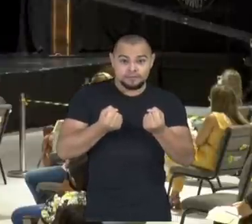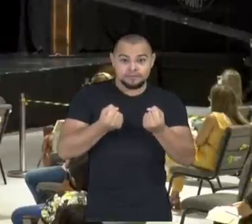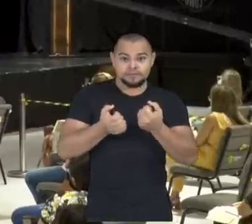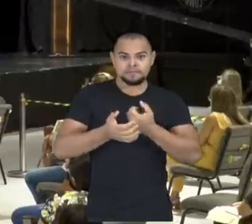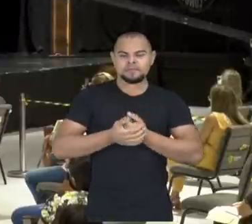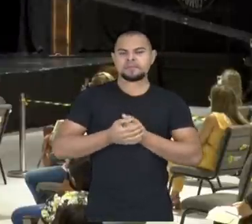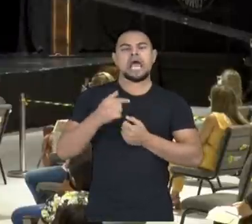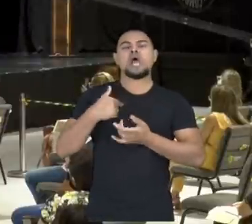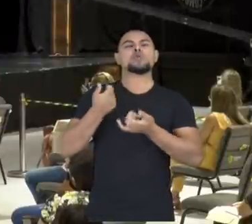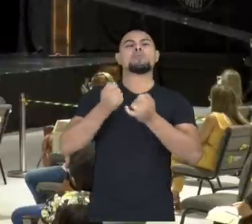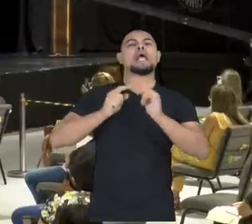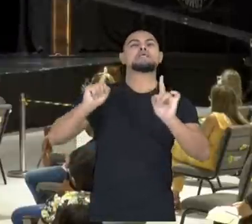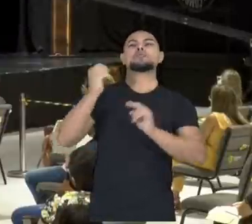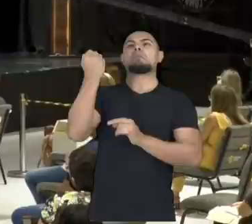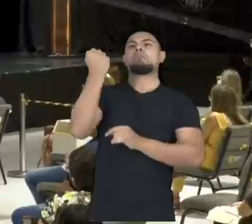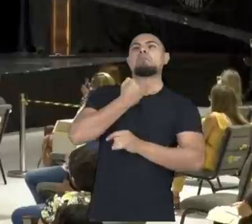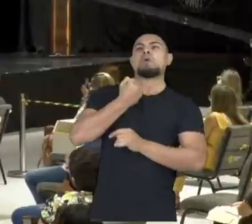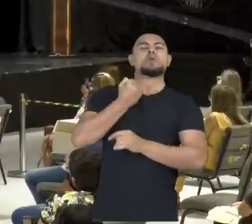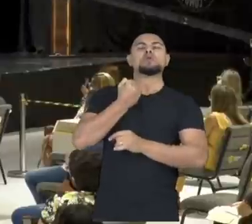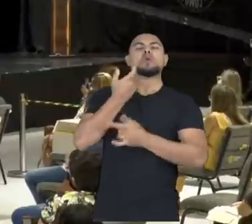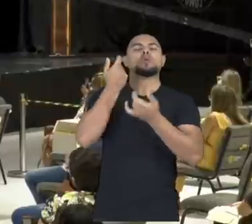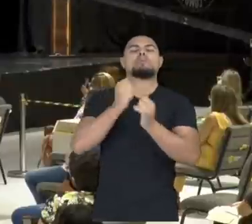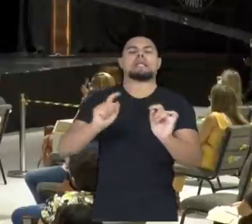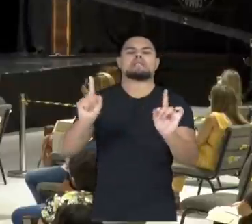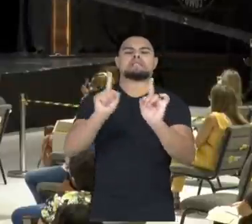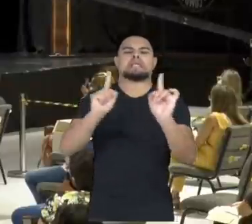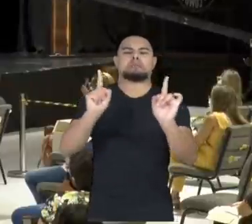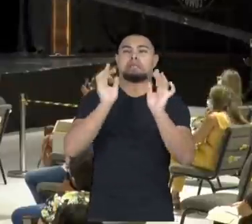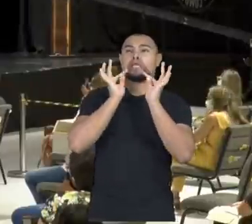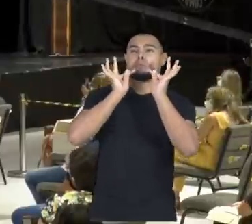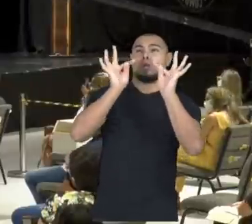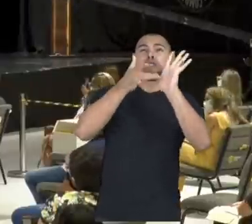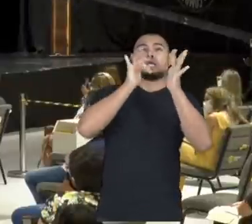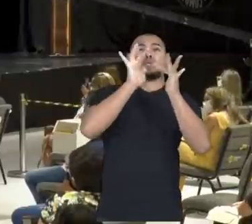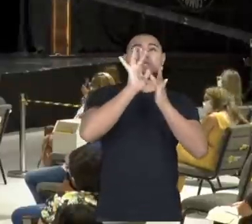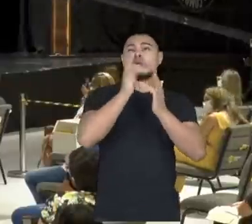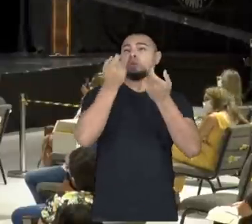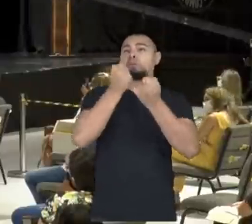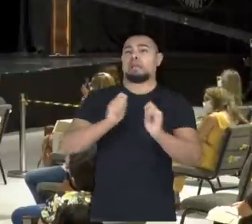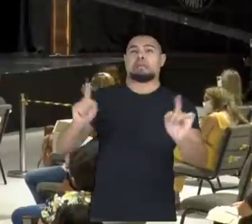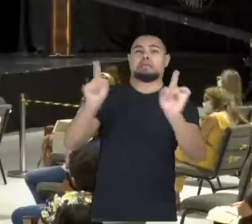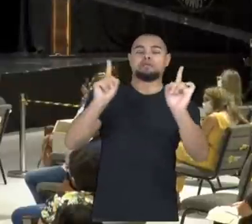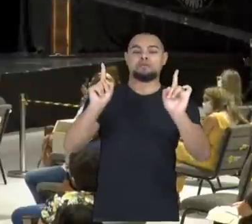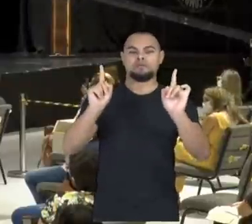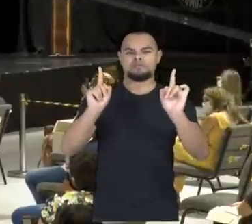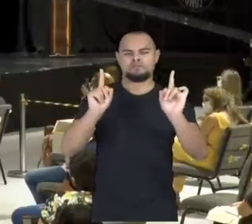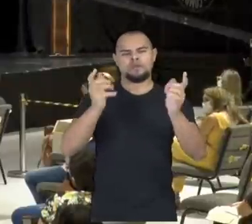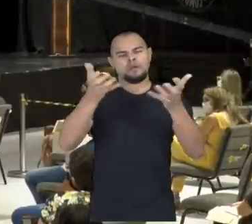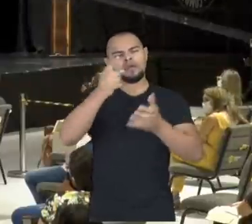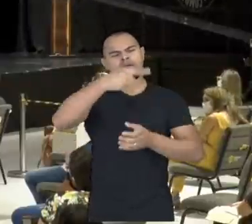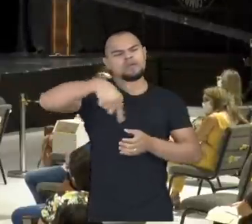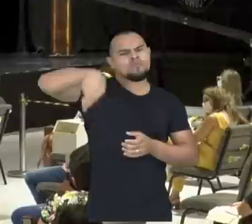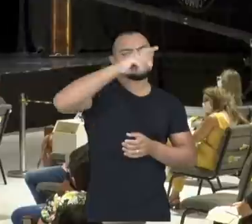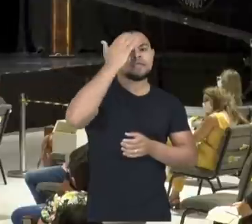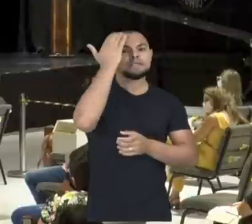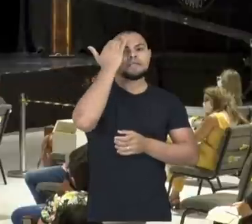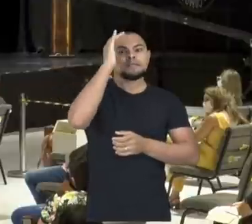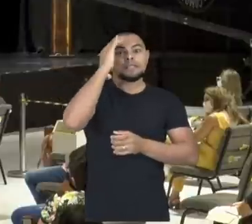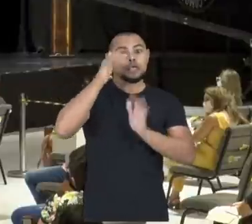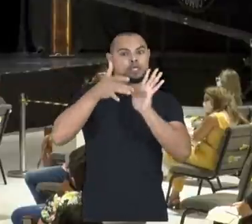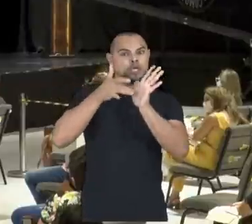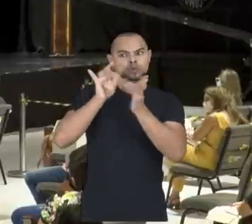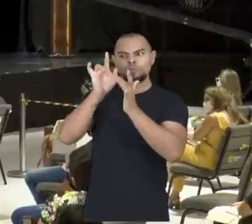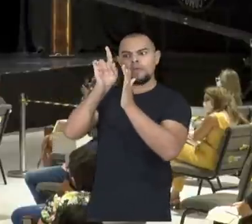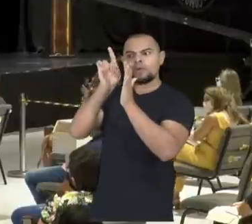Eu não preciso ir adiante, eu não preciso ir tão longe com essa causa, falando sobre ele. Gente, eu quero que vocês entendam que a pergunta que foi feita,